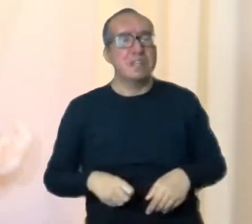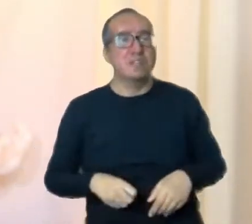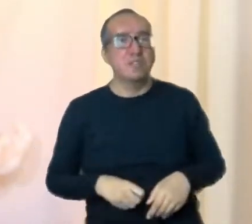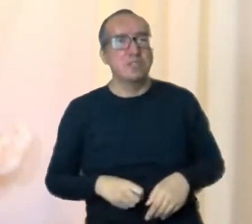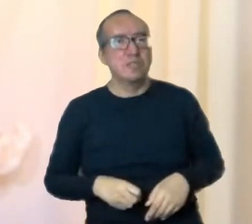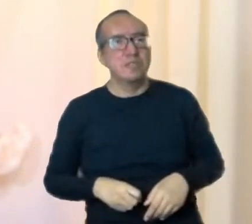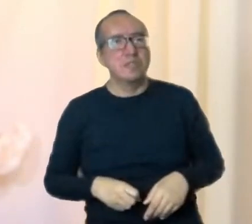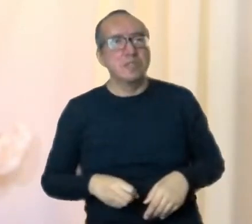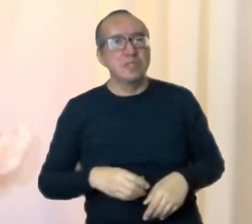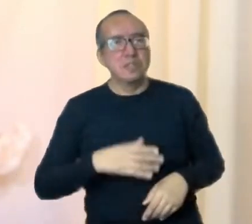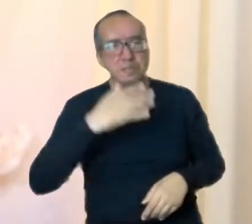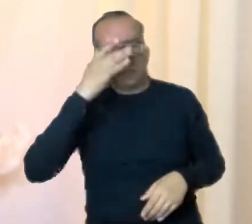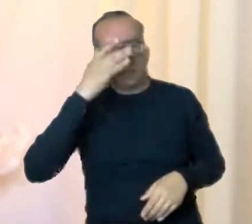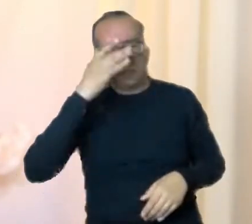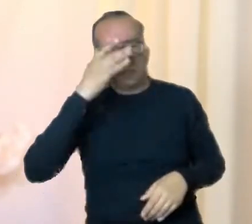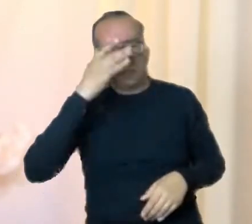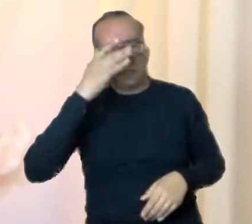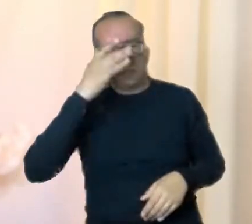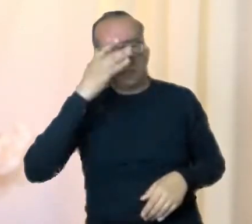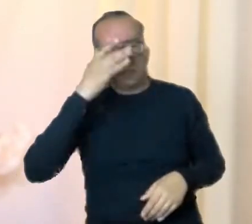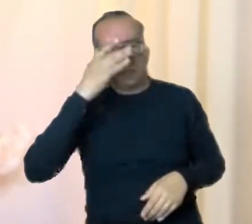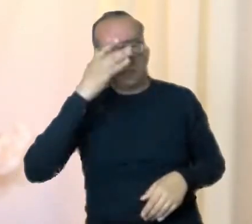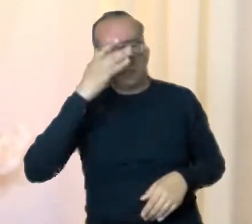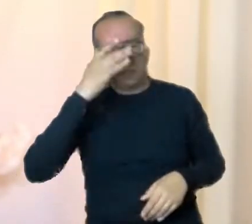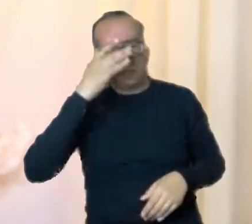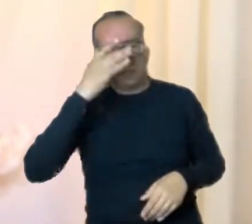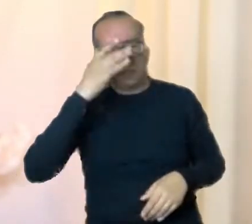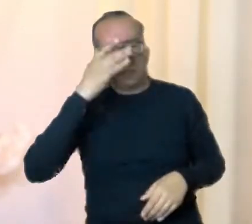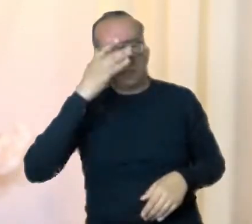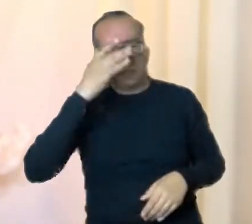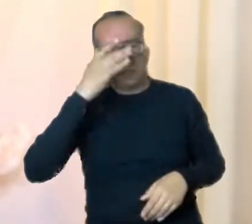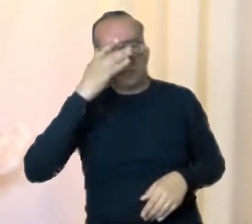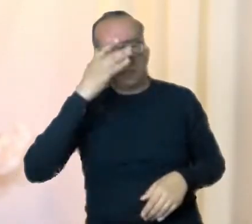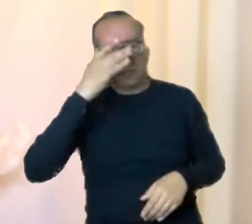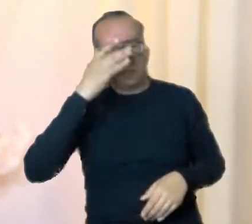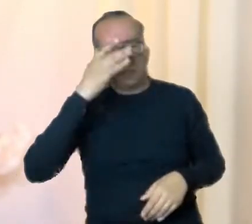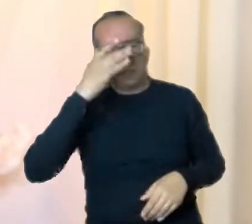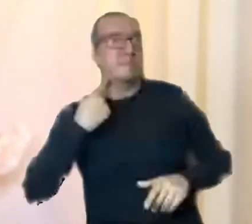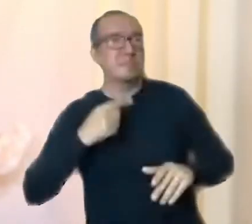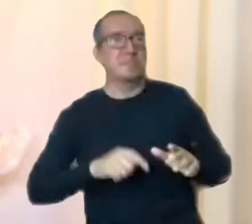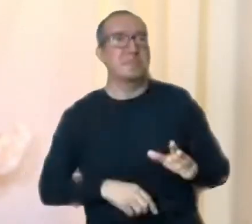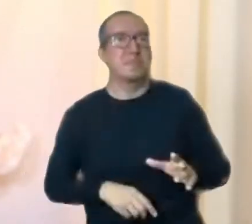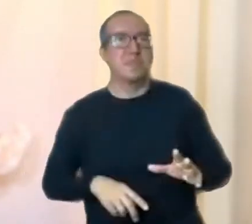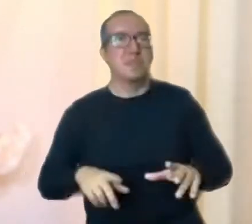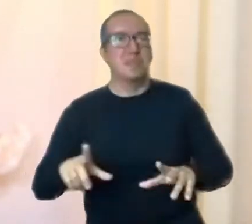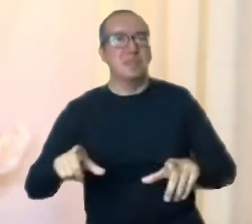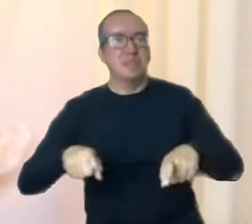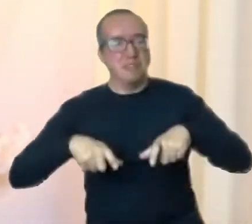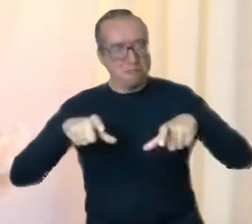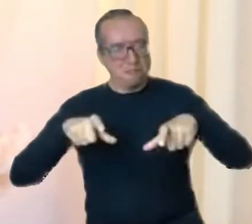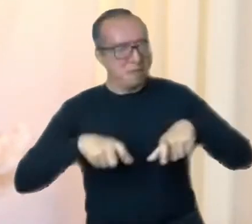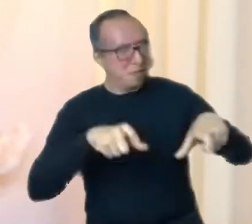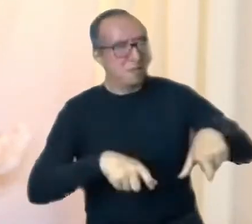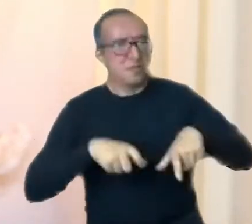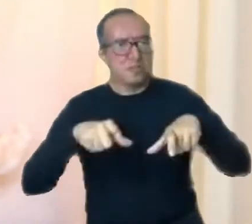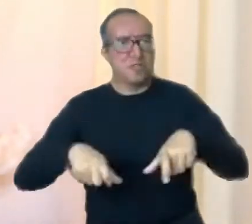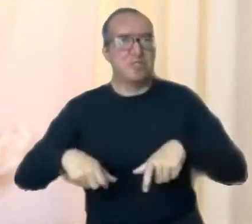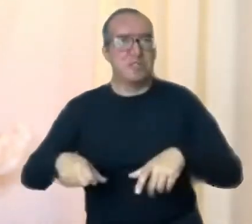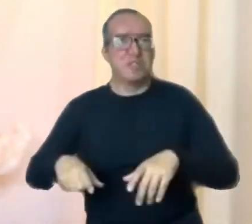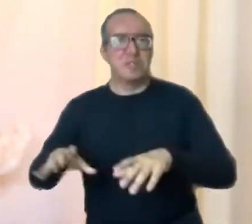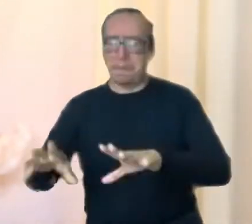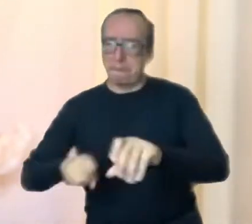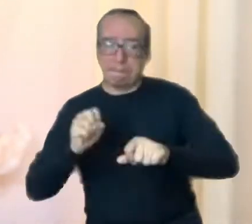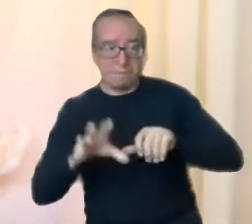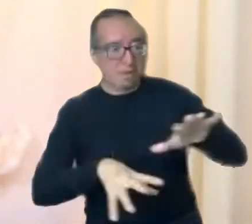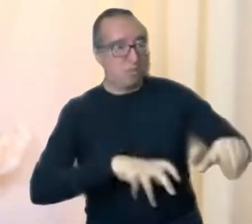produtores, jogando fora plantações, colheitas inteiras porque o preço está baixo. Ele colhe, coloca